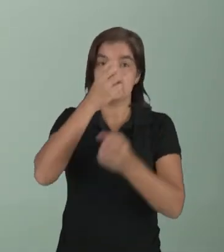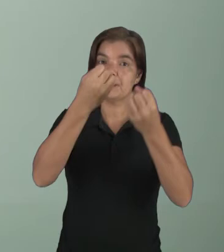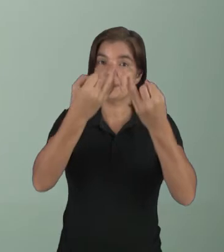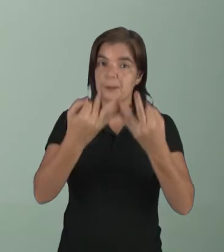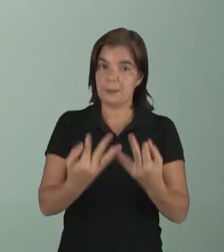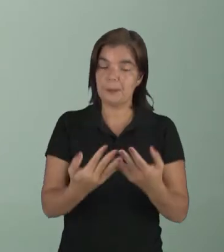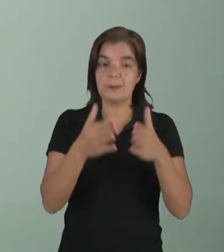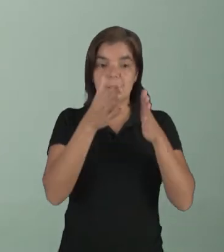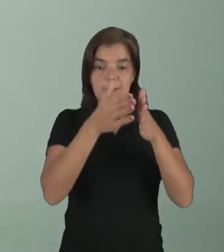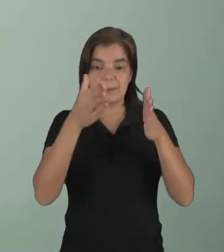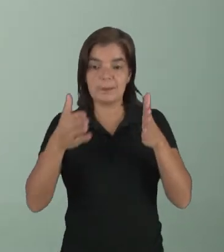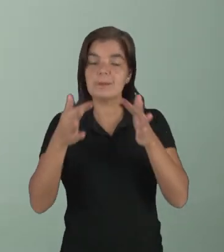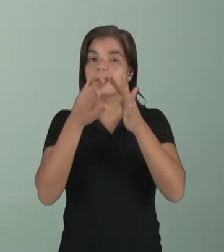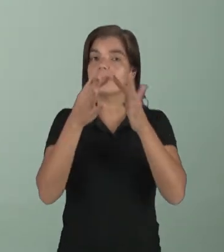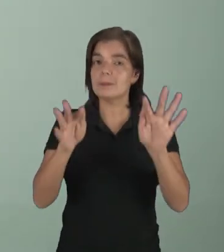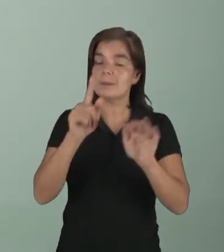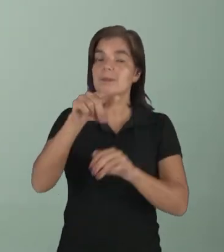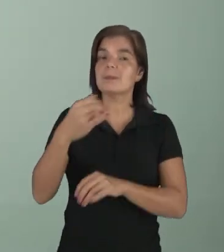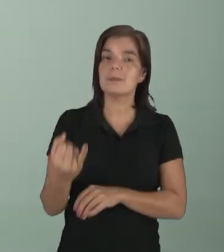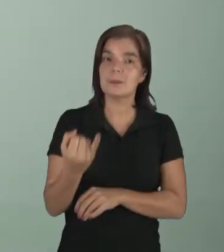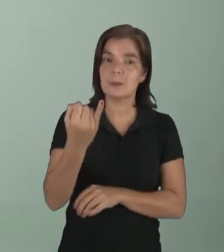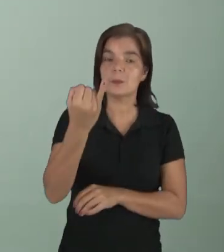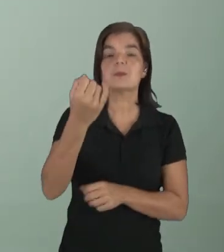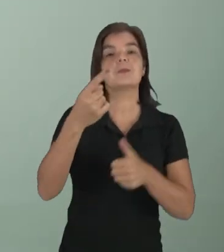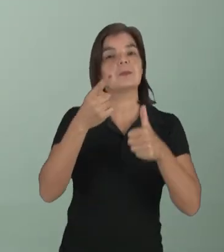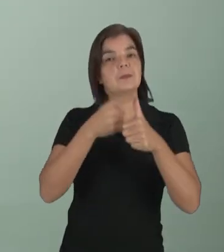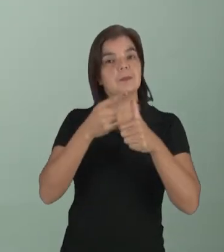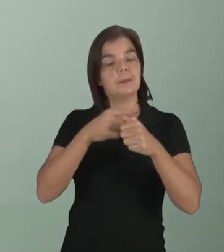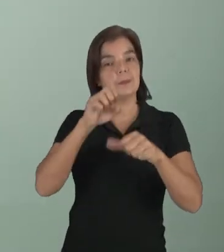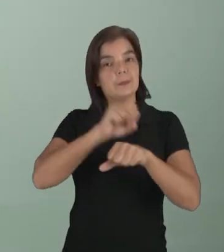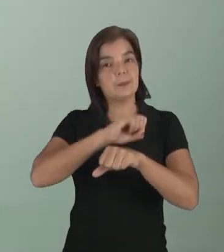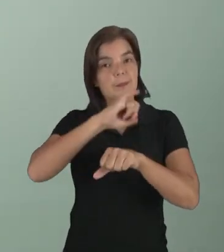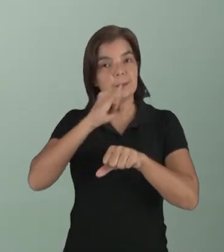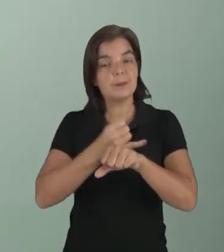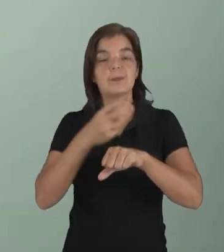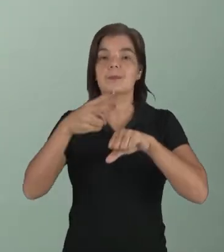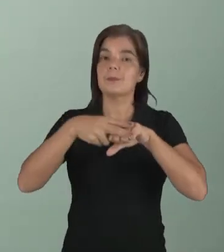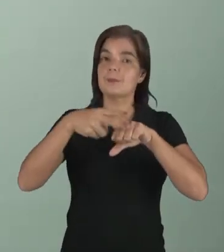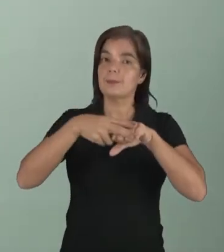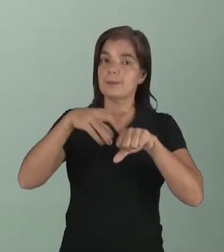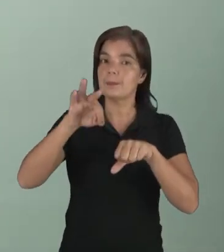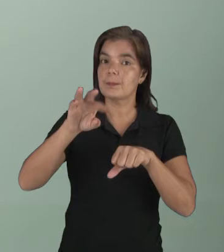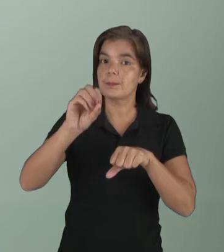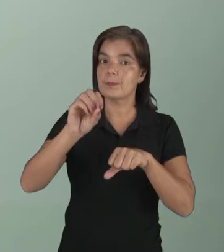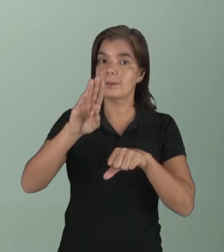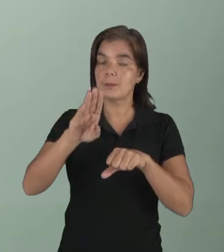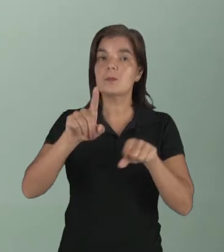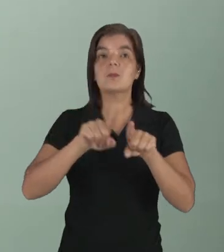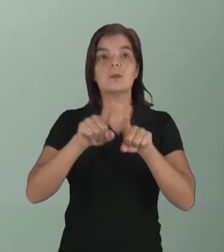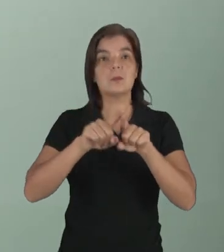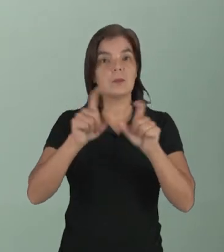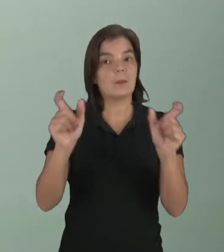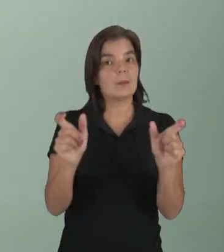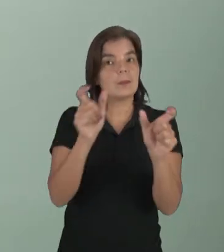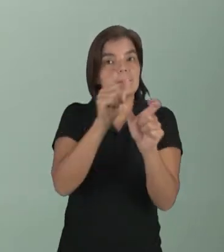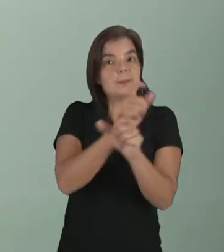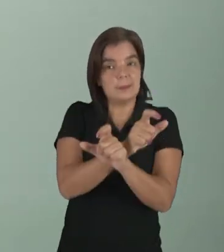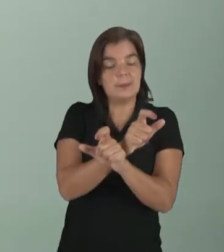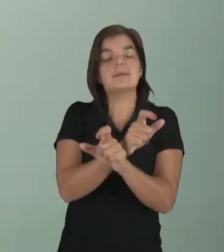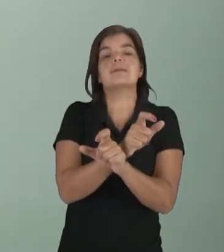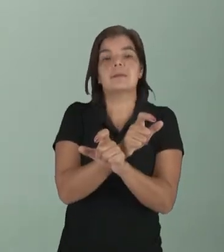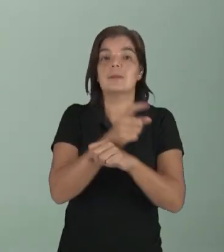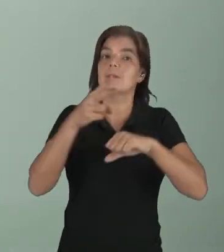estava falando sobre ordem das frases, que é importante? Primeiro o sujeito, depois o verbo to be. Bom, agora a gente vai ter uma pequena alteração